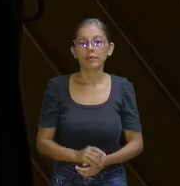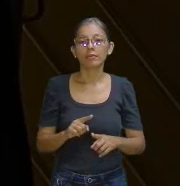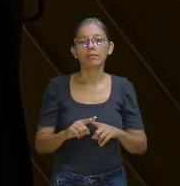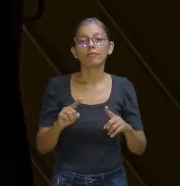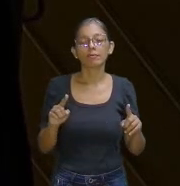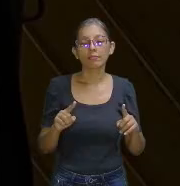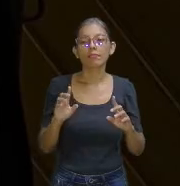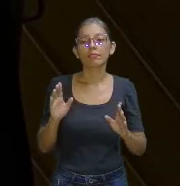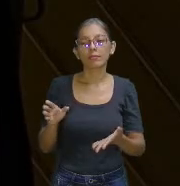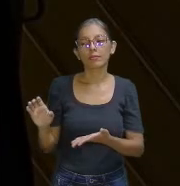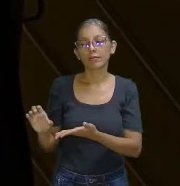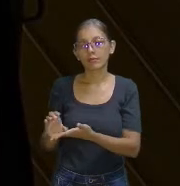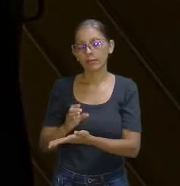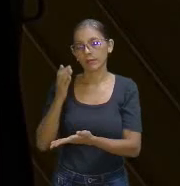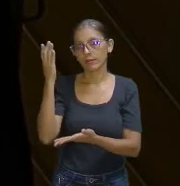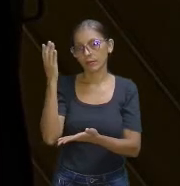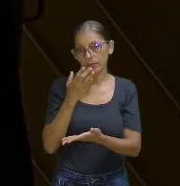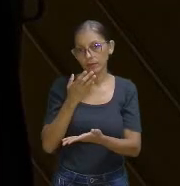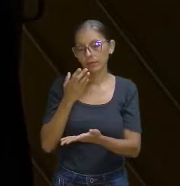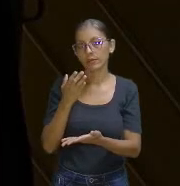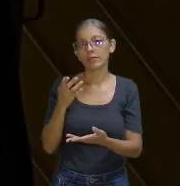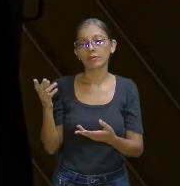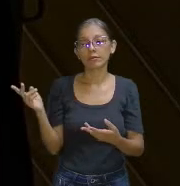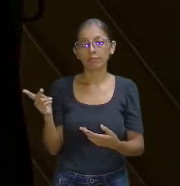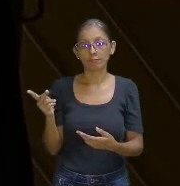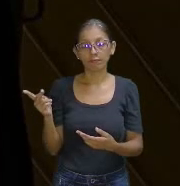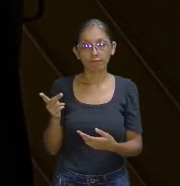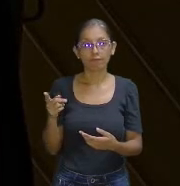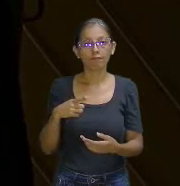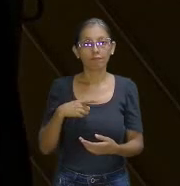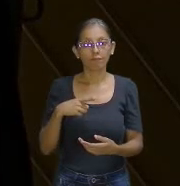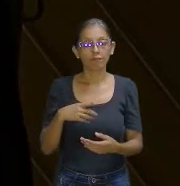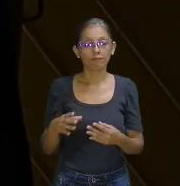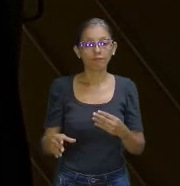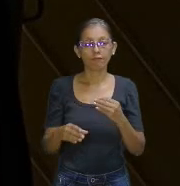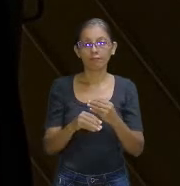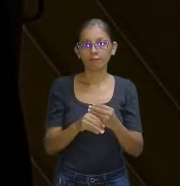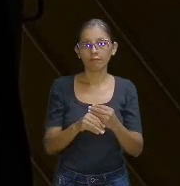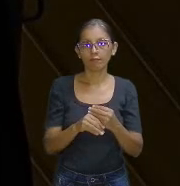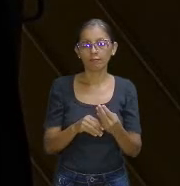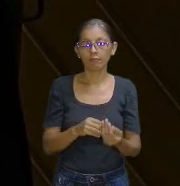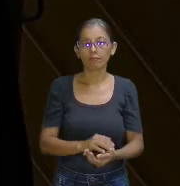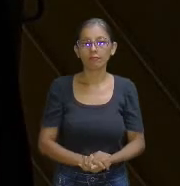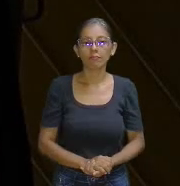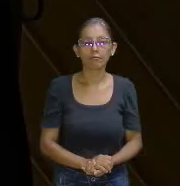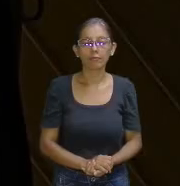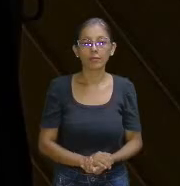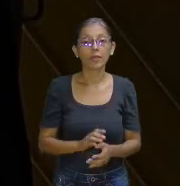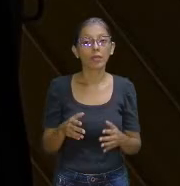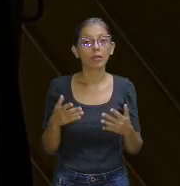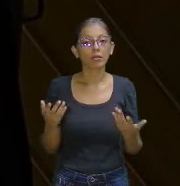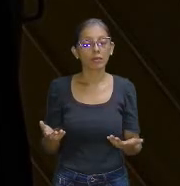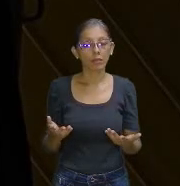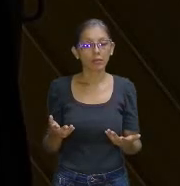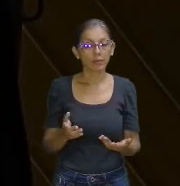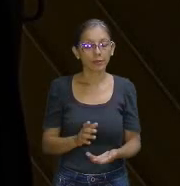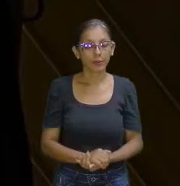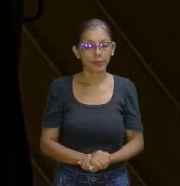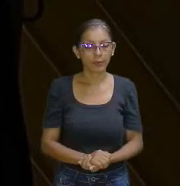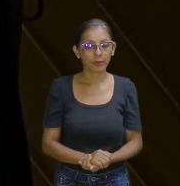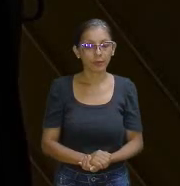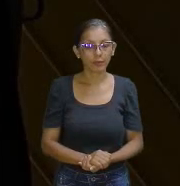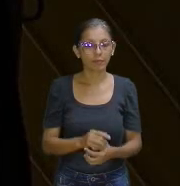contas apresentadas pelas referidas candidatas juntadas à petição inicial. O argumento, contudo, igualmente não se